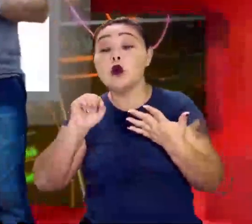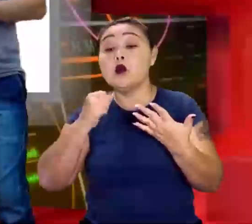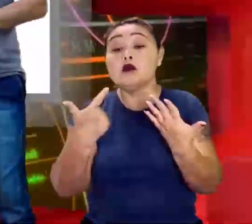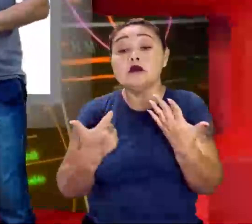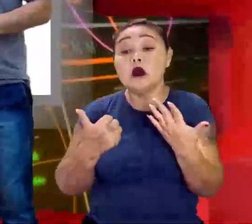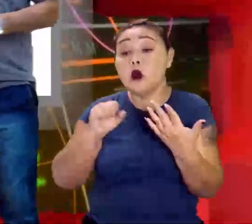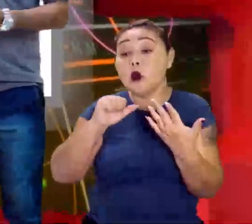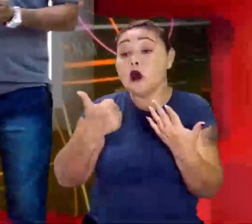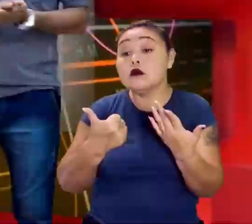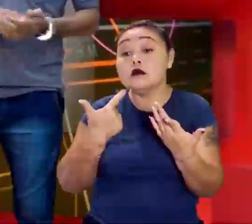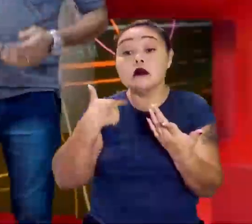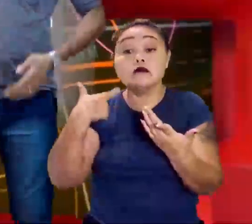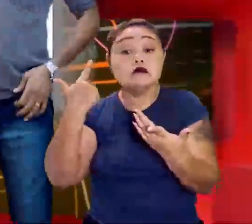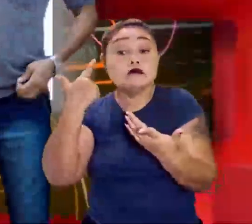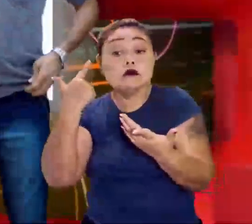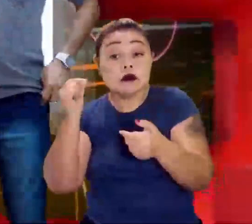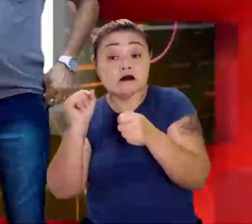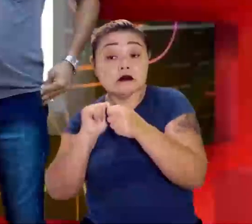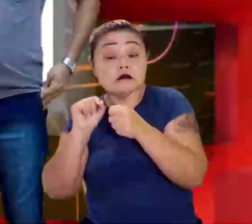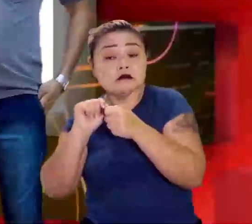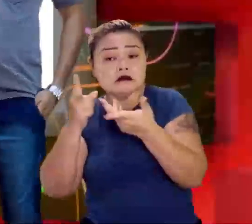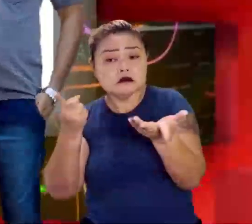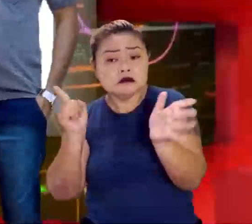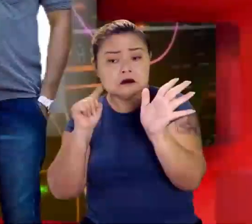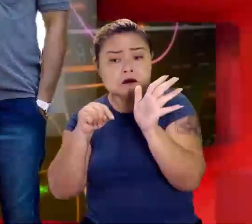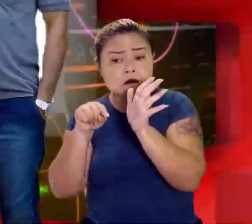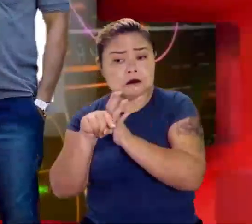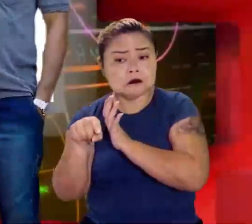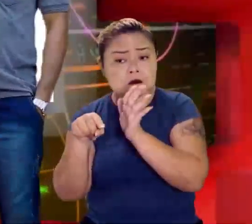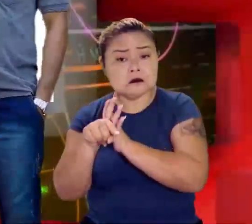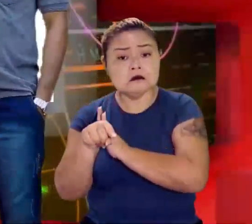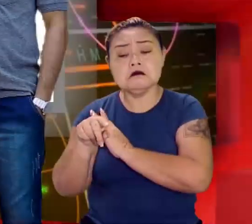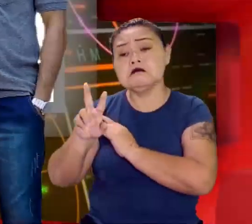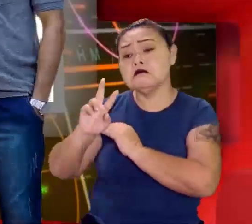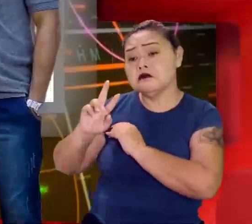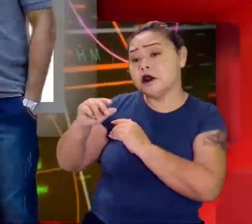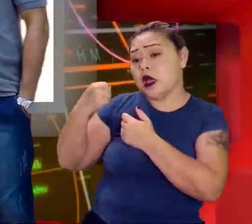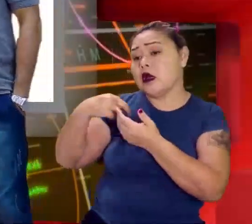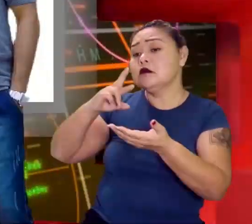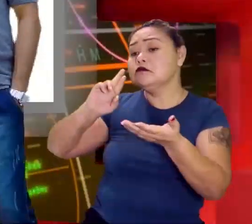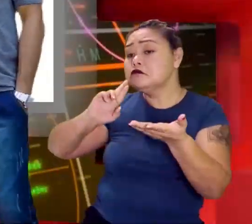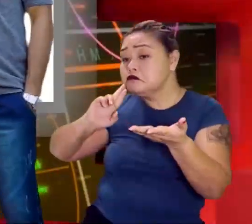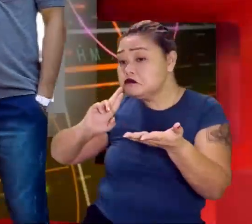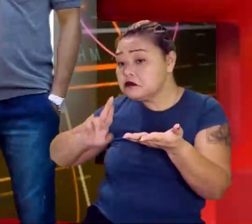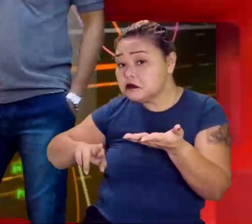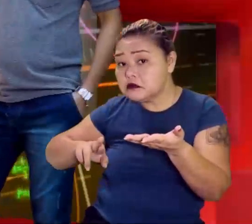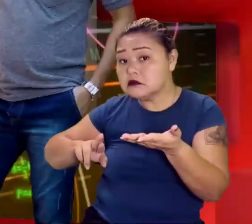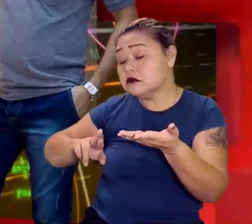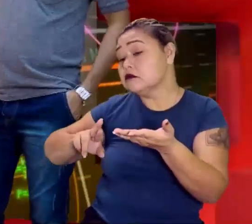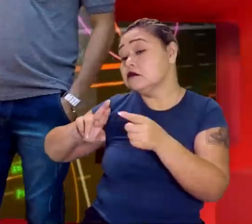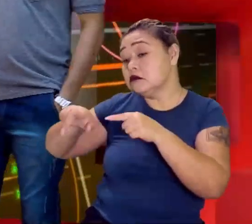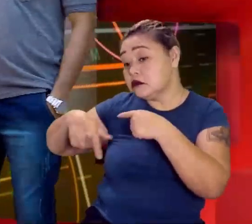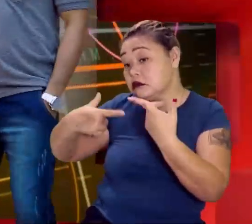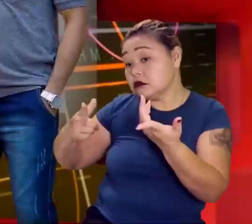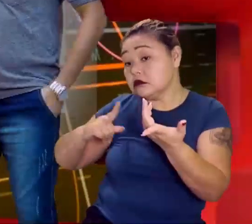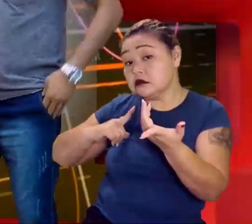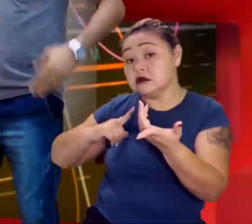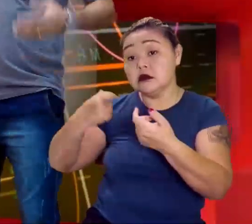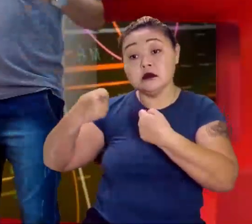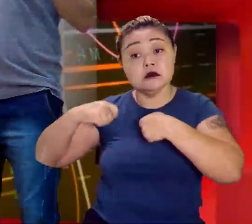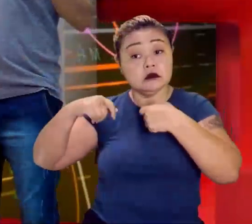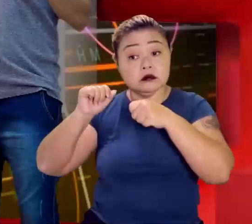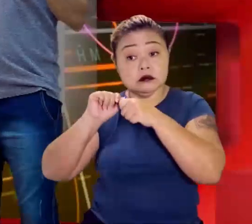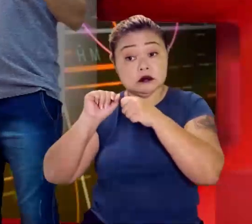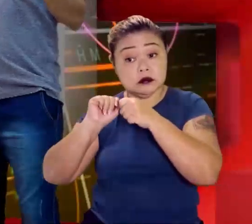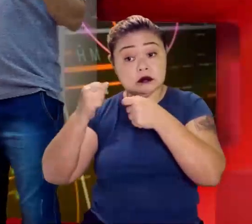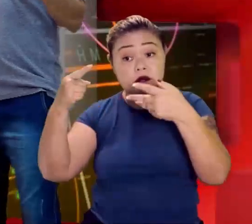se faz essa pergunta, esse questionamento, você chega ao resultado sem precisar passar por esse processo aqui da propriedade, certo? Certinho.